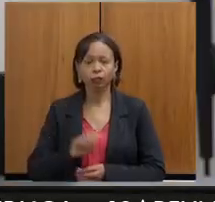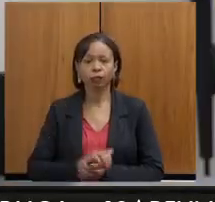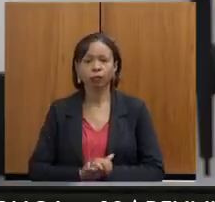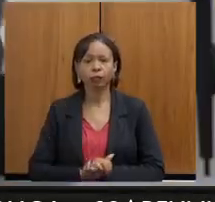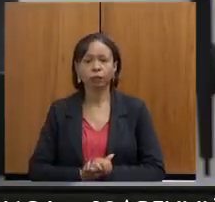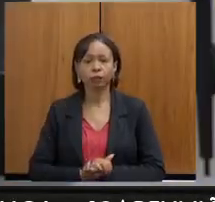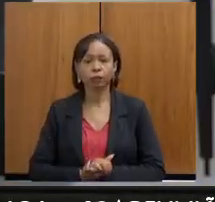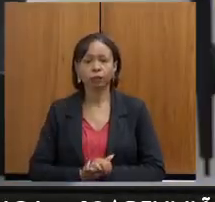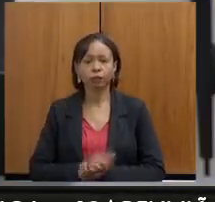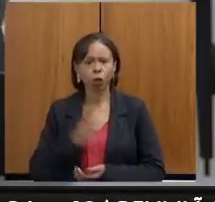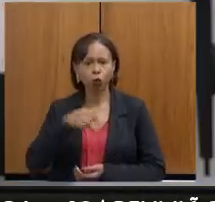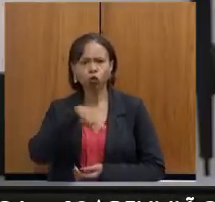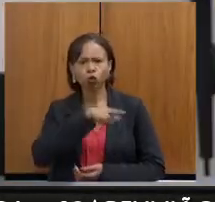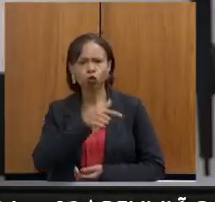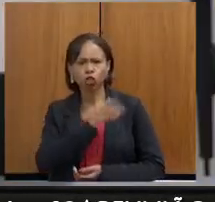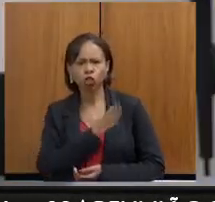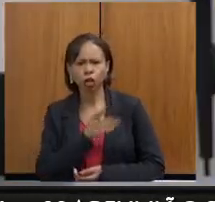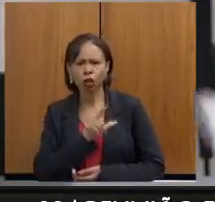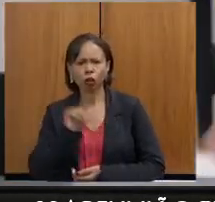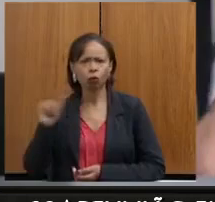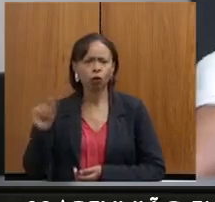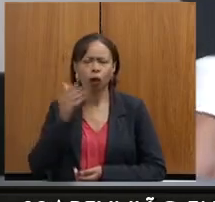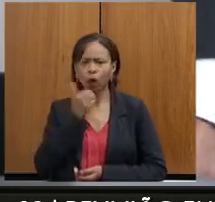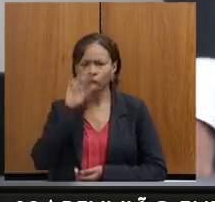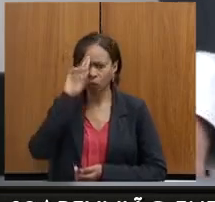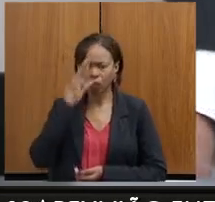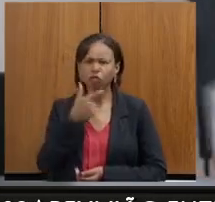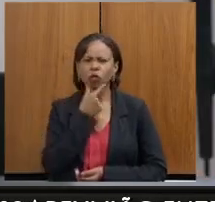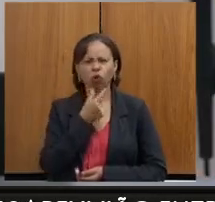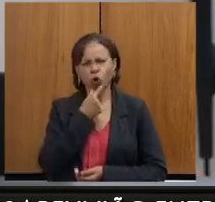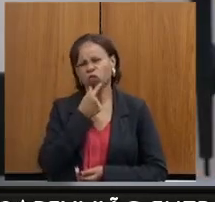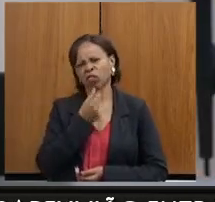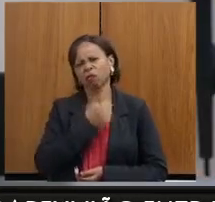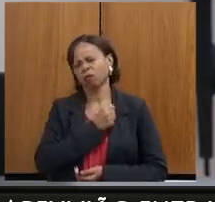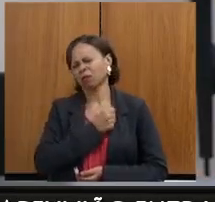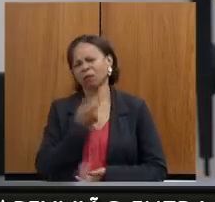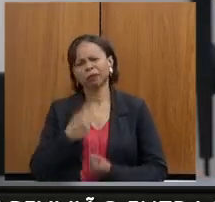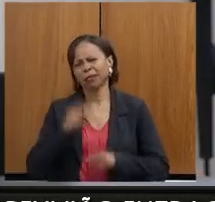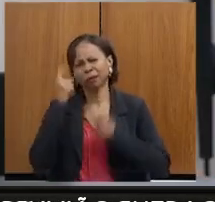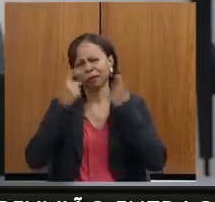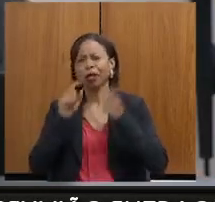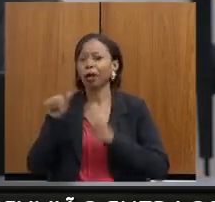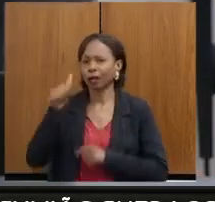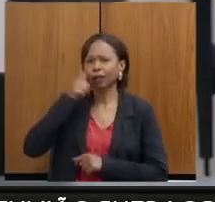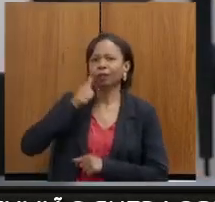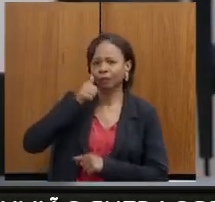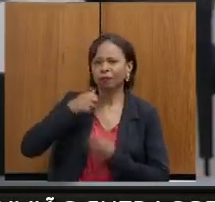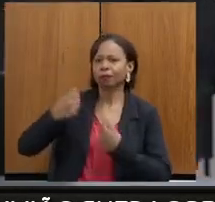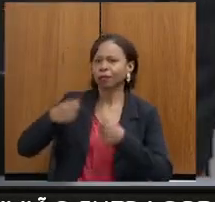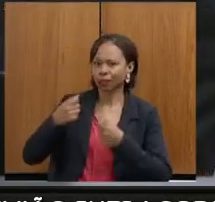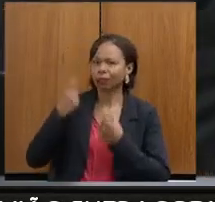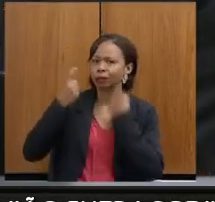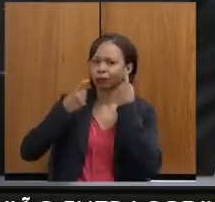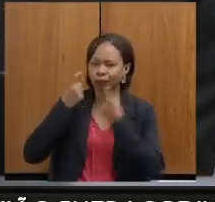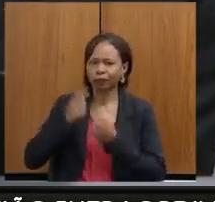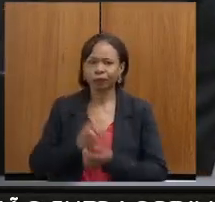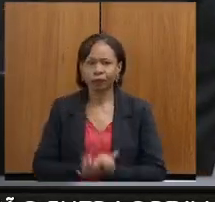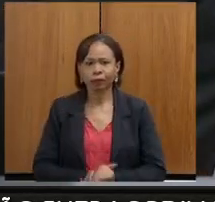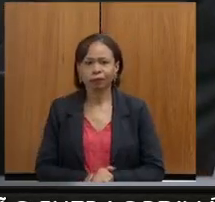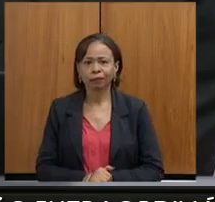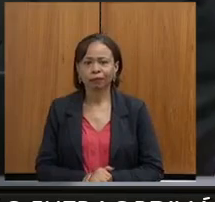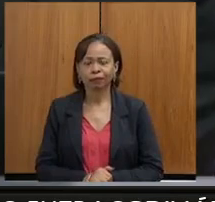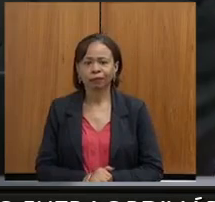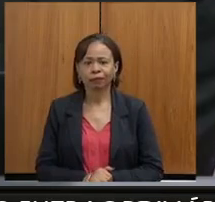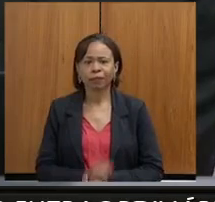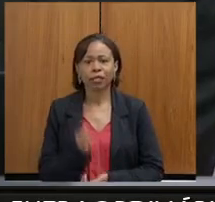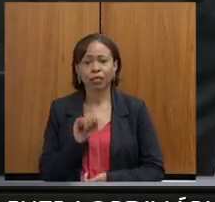que as meninas vieram almoçar né você já tá usando os marmanjos que você se preocuparam com as meninas ele tem preocupar então ficar solteiro ausentar